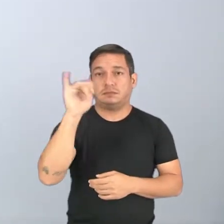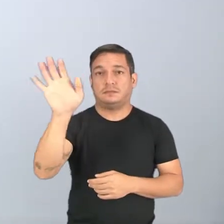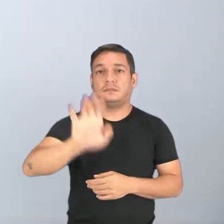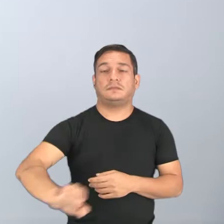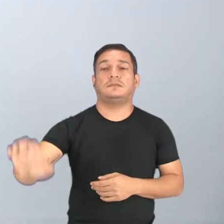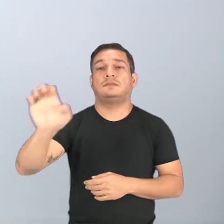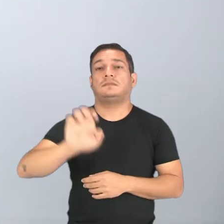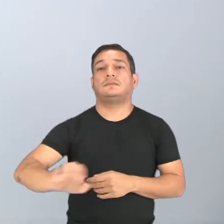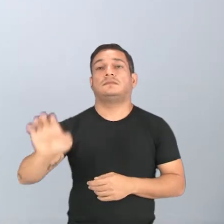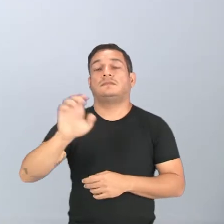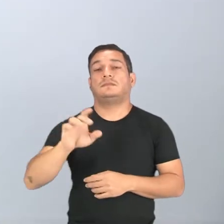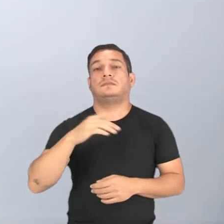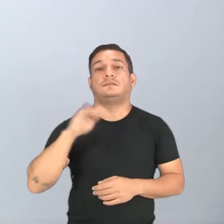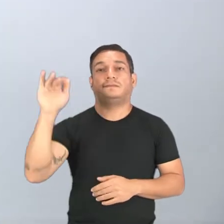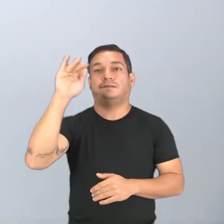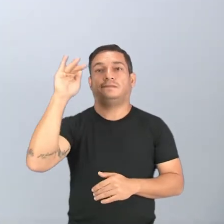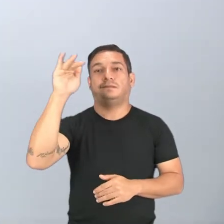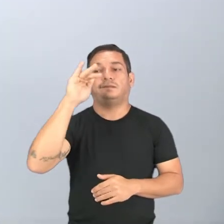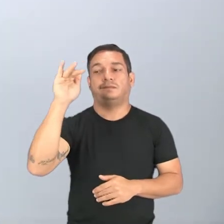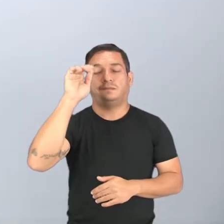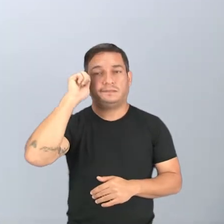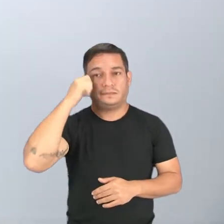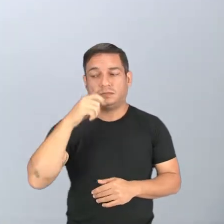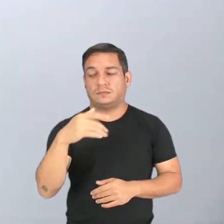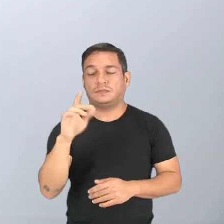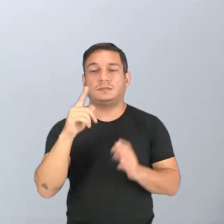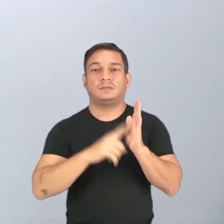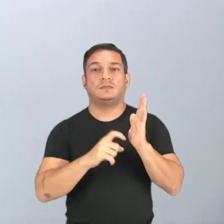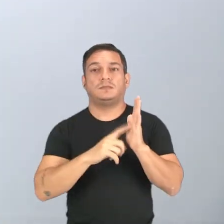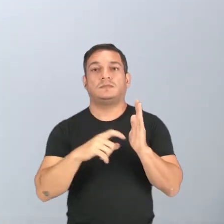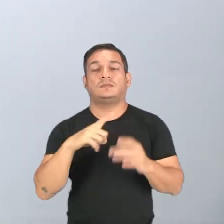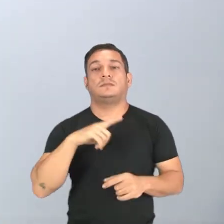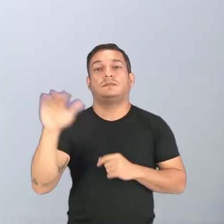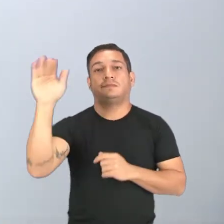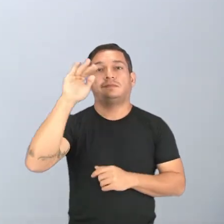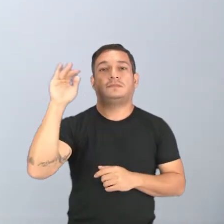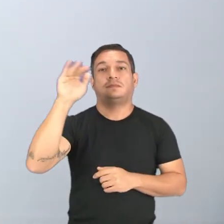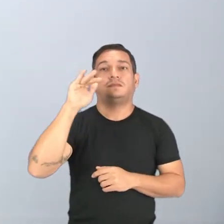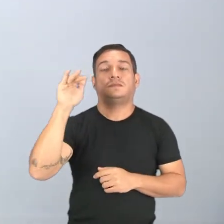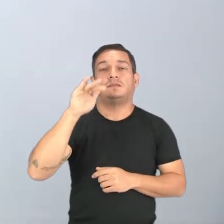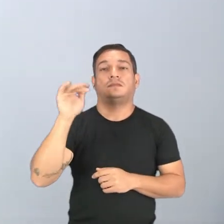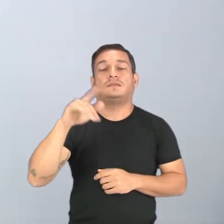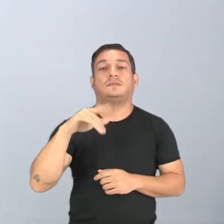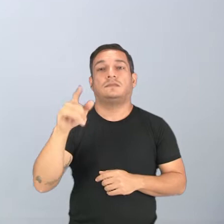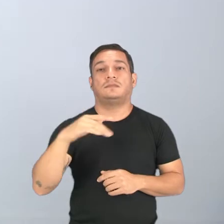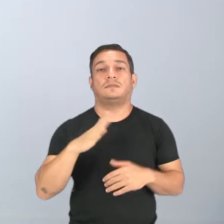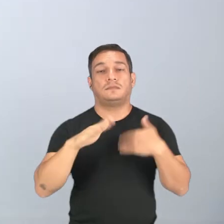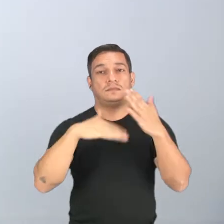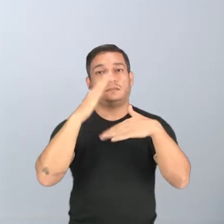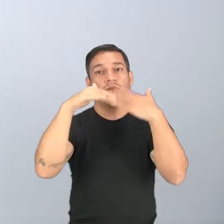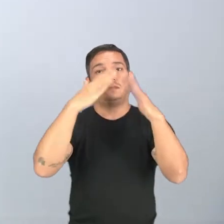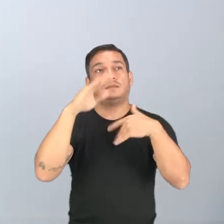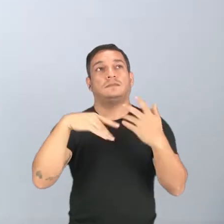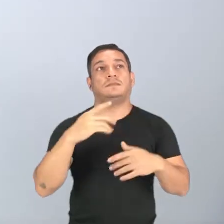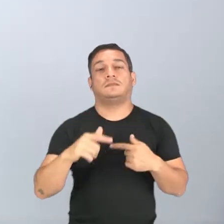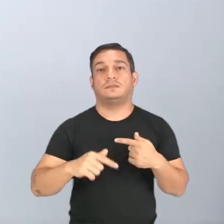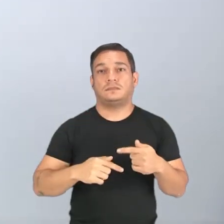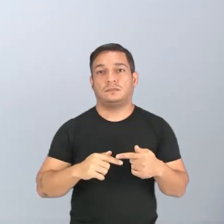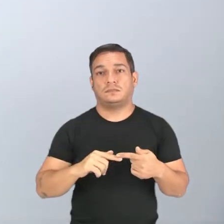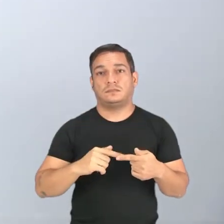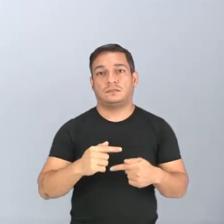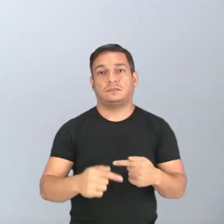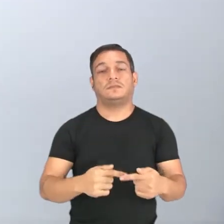Europa, inclusive, de superioridade racial, de que os brancos teriam uma superioridade graças ao desenvolvimento